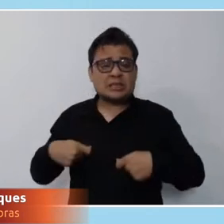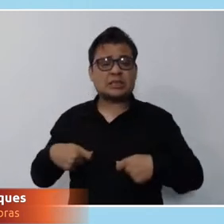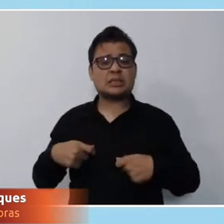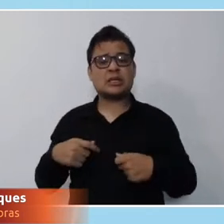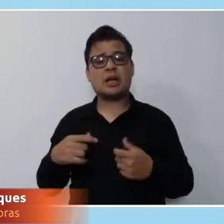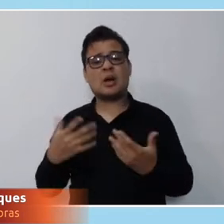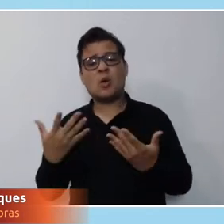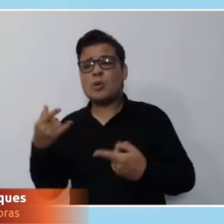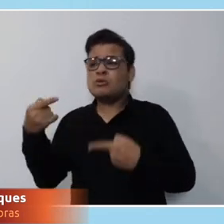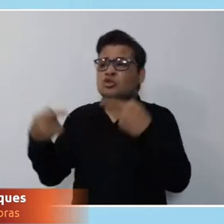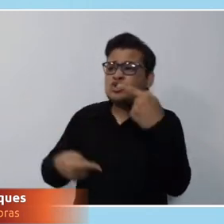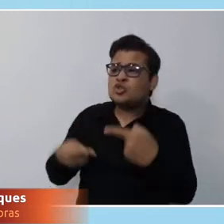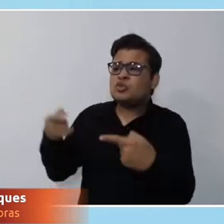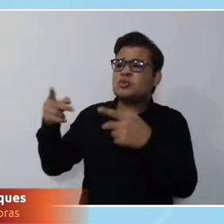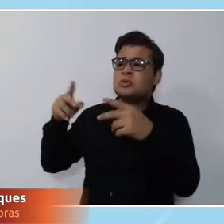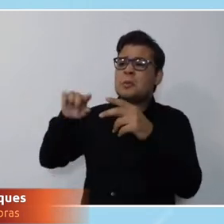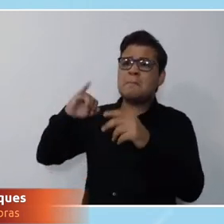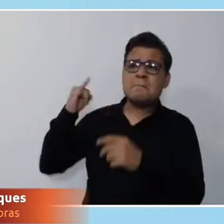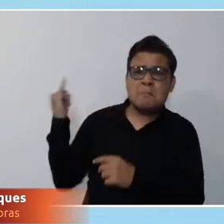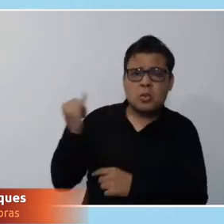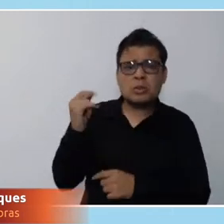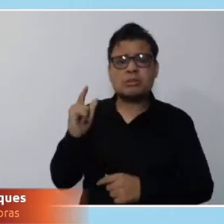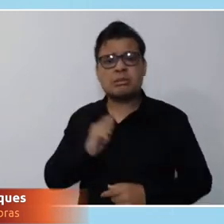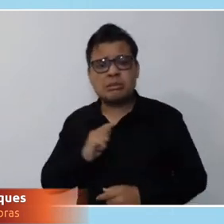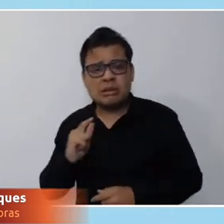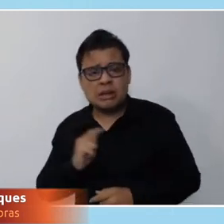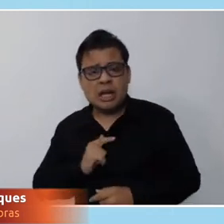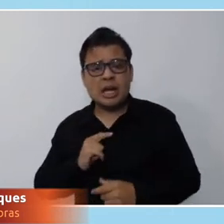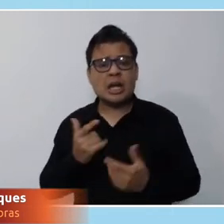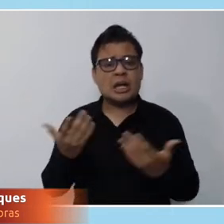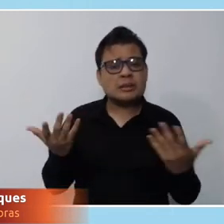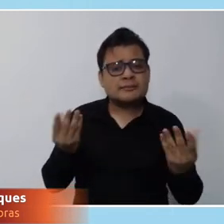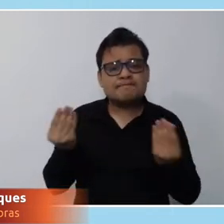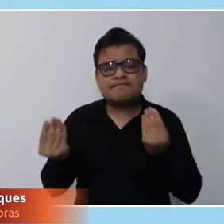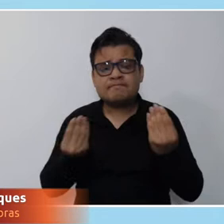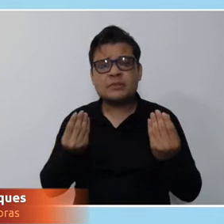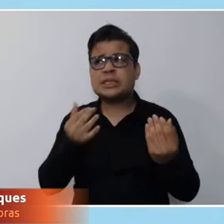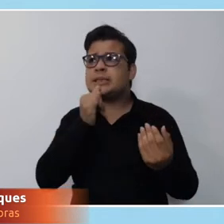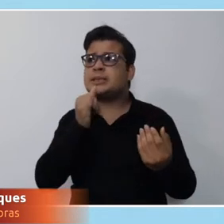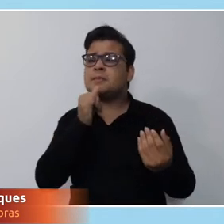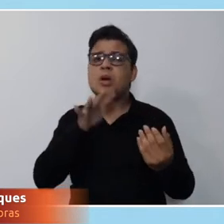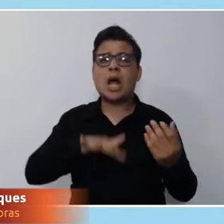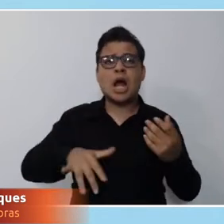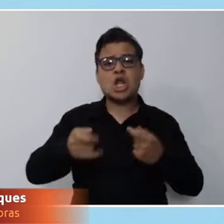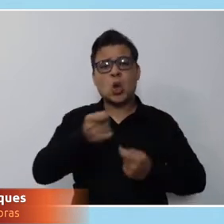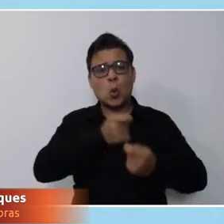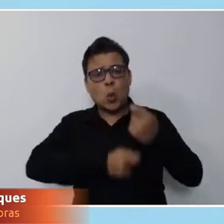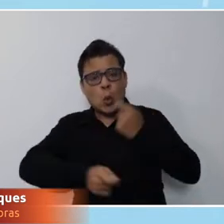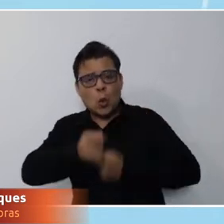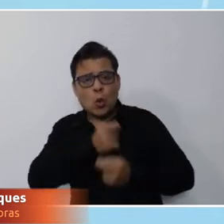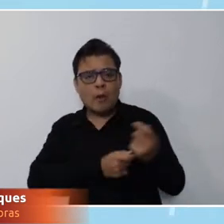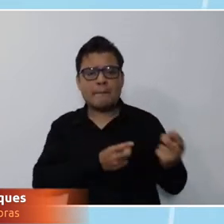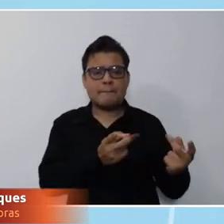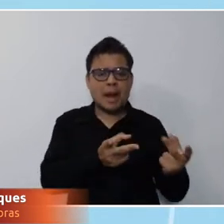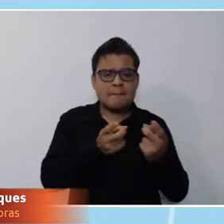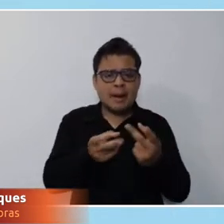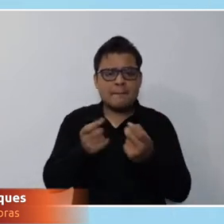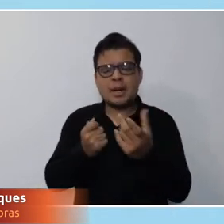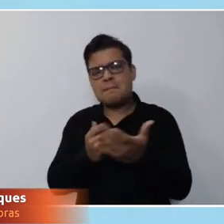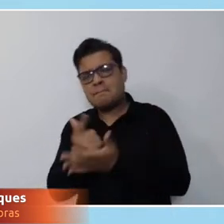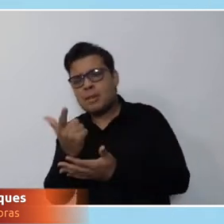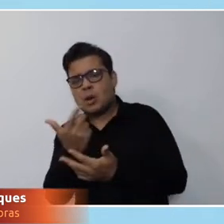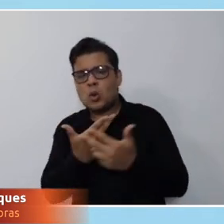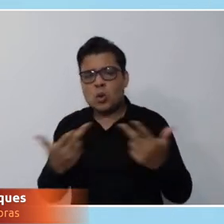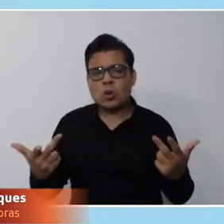discussão importante em relação a questões comerciais ligadas entre Brasil e Rússia,